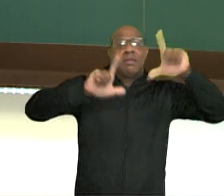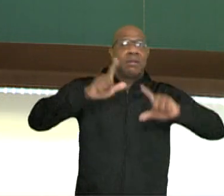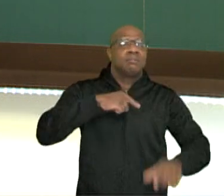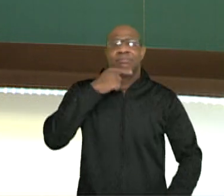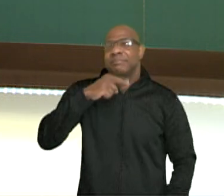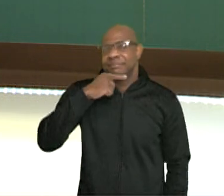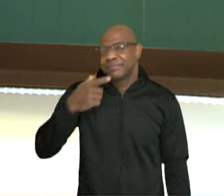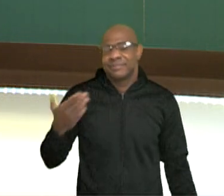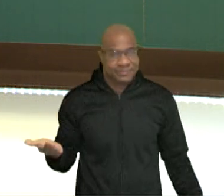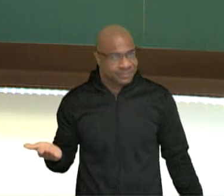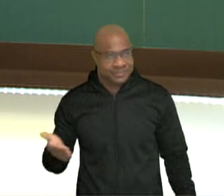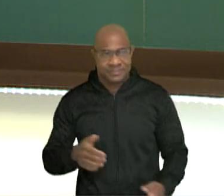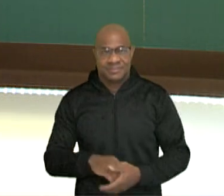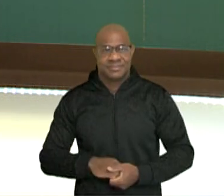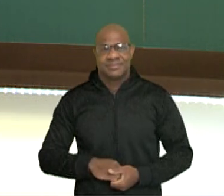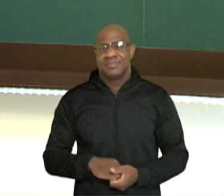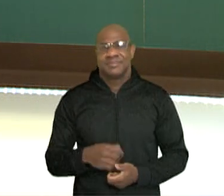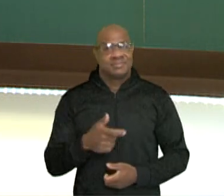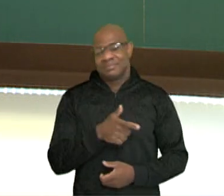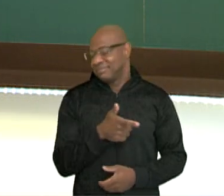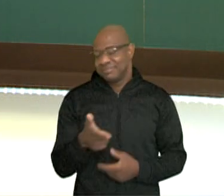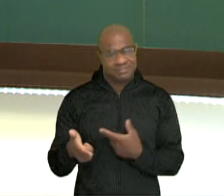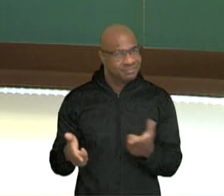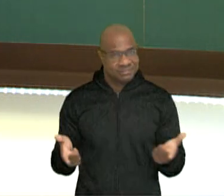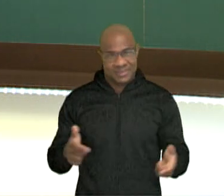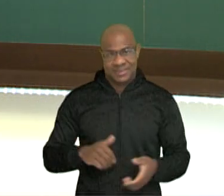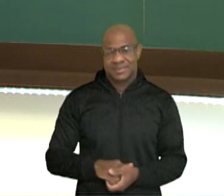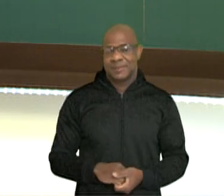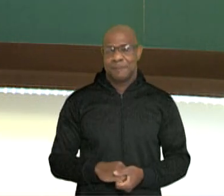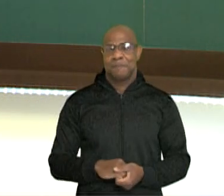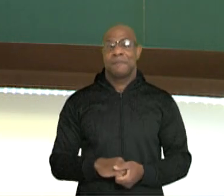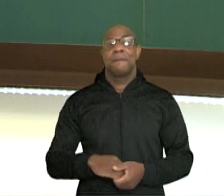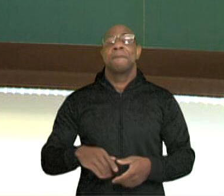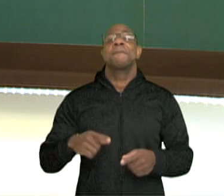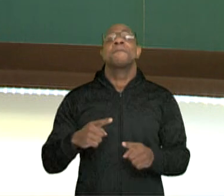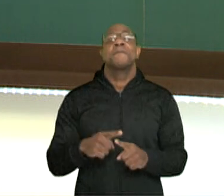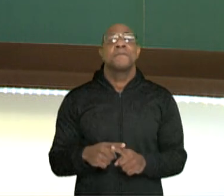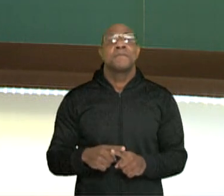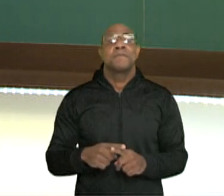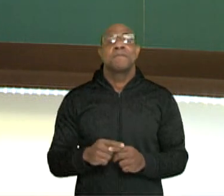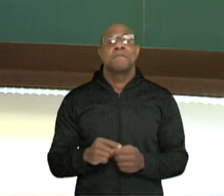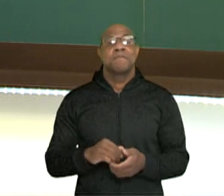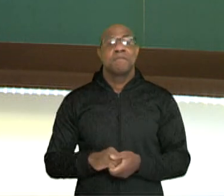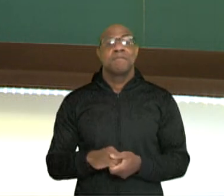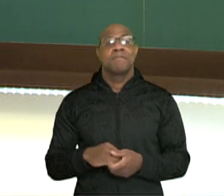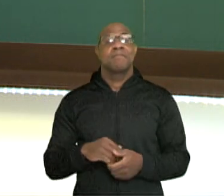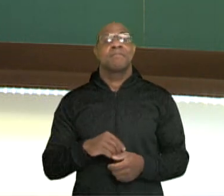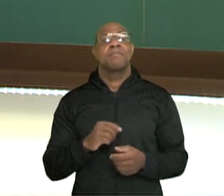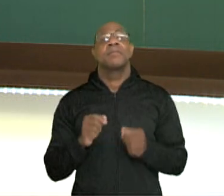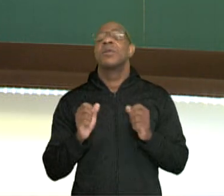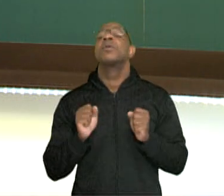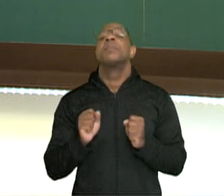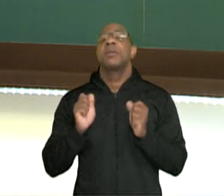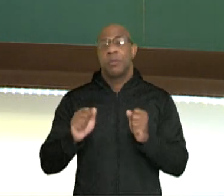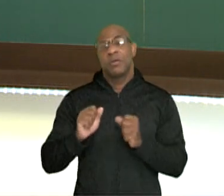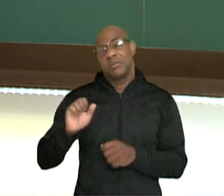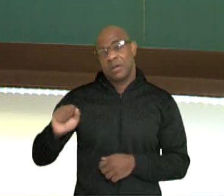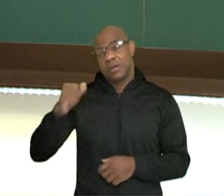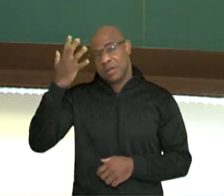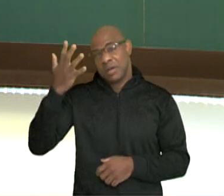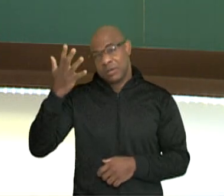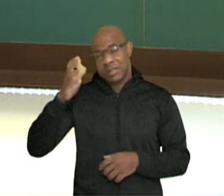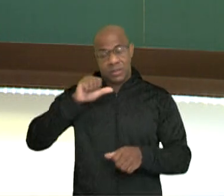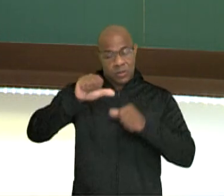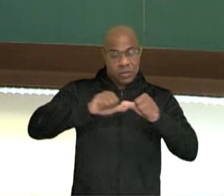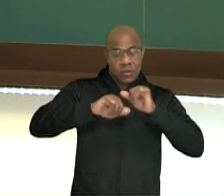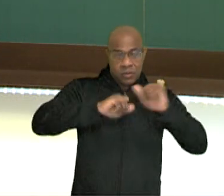teria essa situação ali, muita demanda para aquele veículo. O que mais que pode virar notícia? Coisas